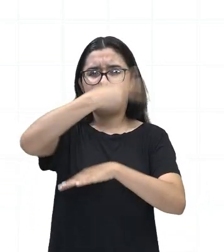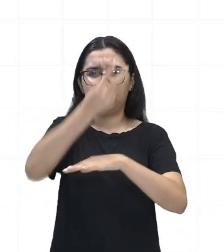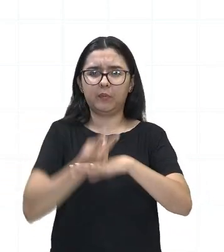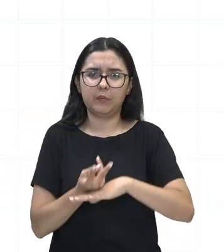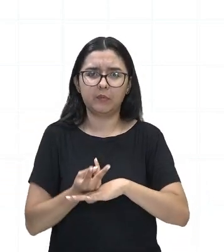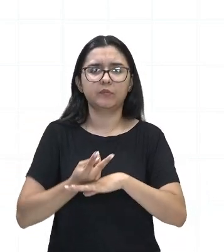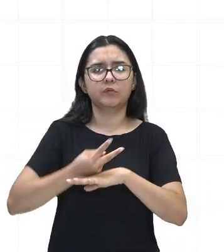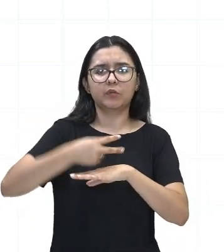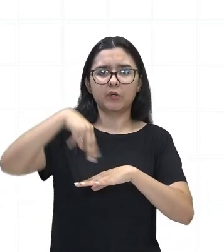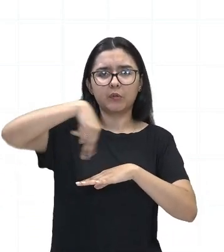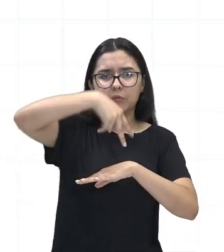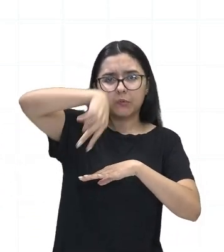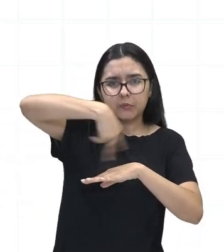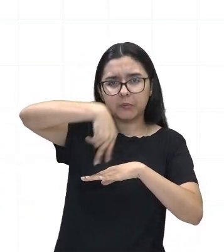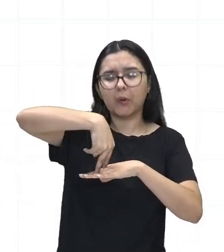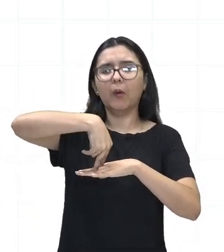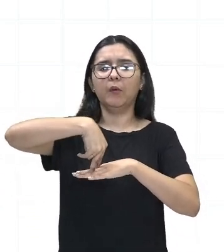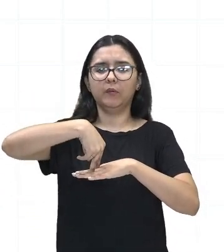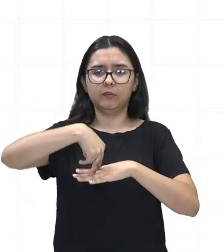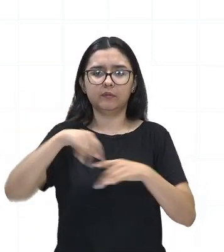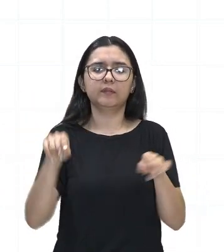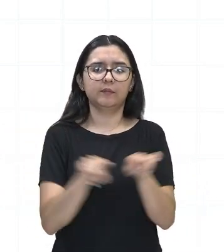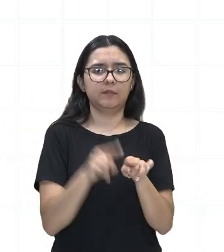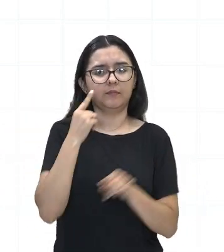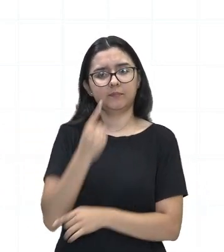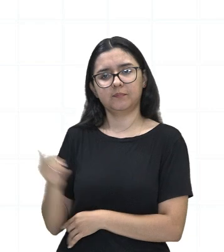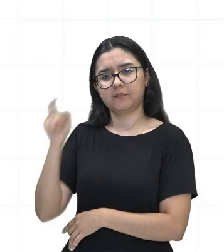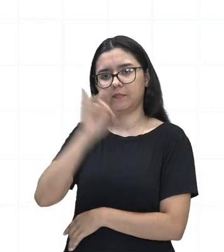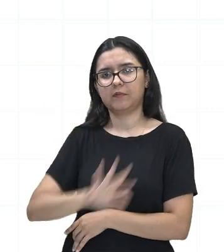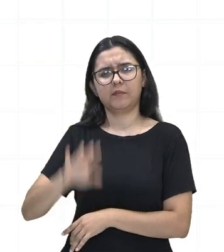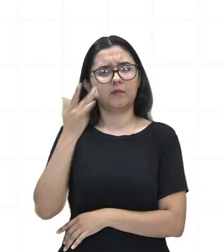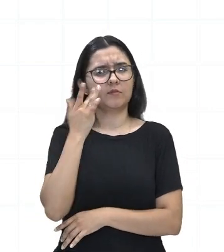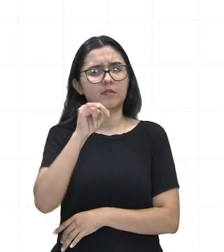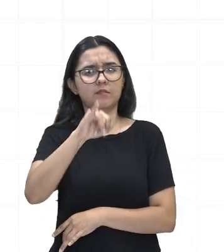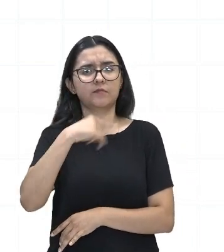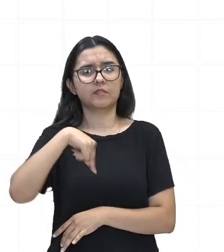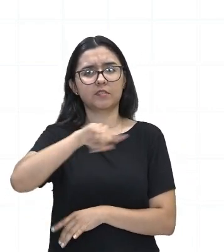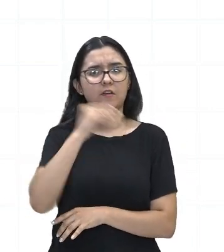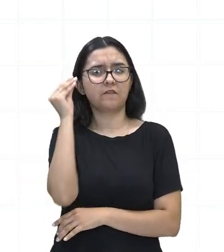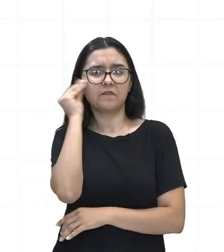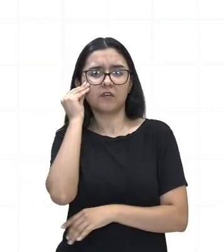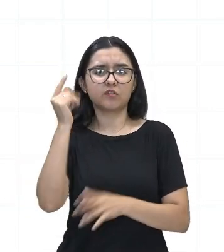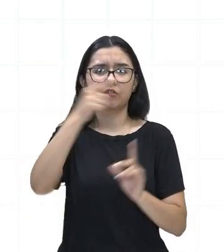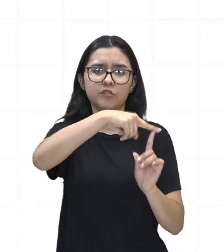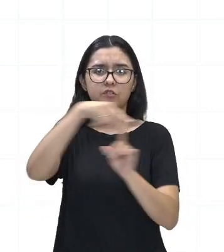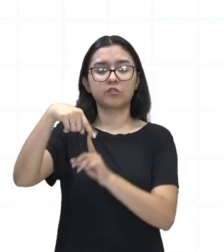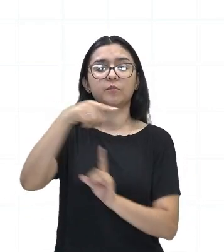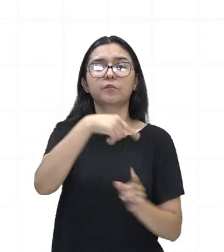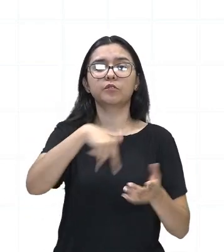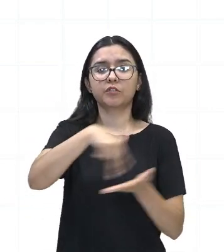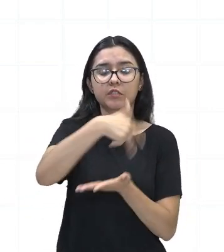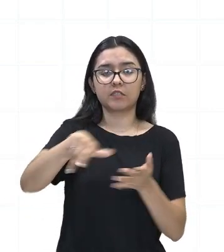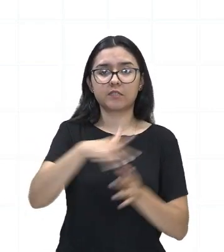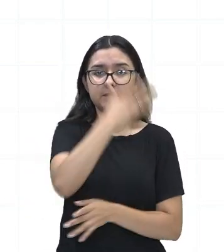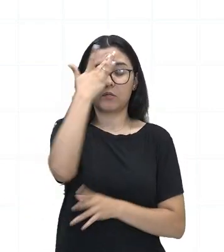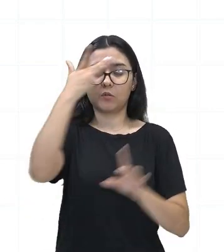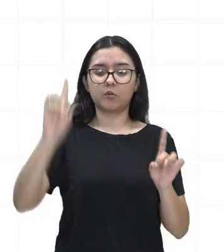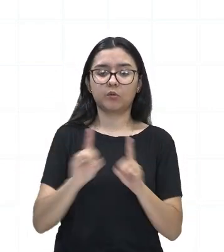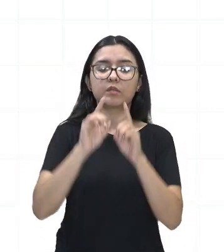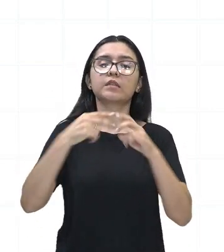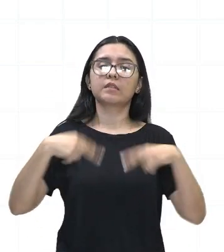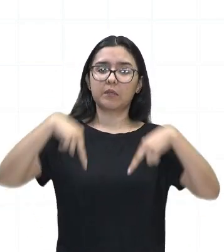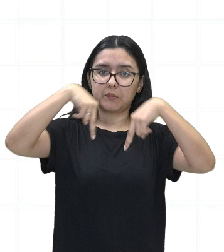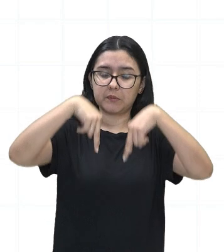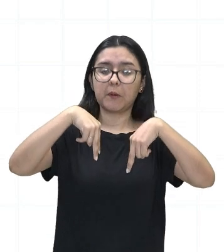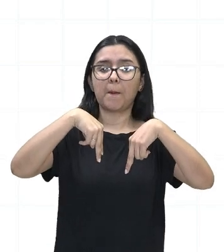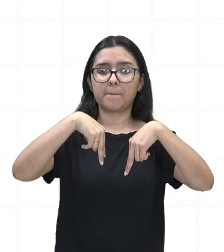os giros, as jogadas ali para cima, né? Eu não sei se vocês já tiveram a oportunidade de visualizar os casais dançando, mas esta